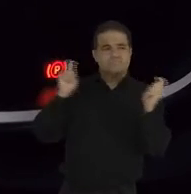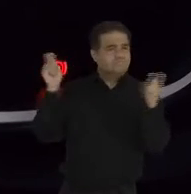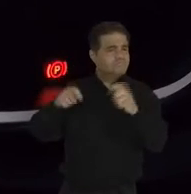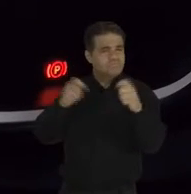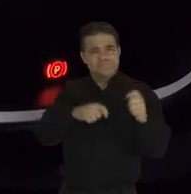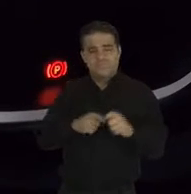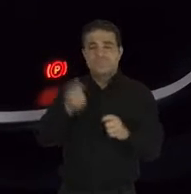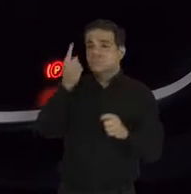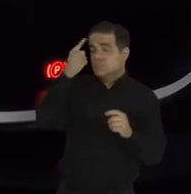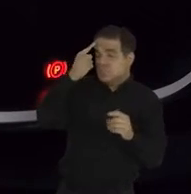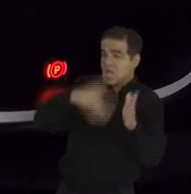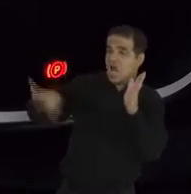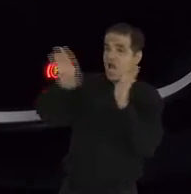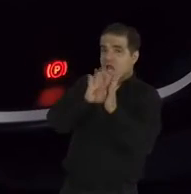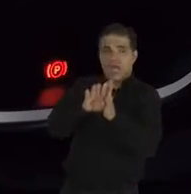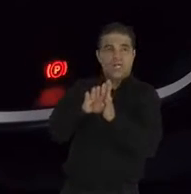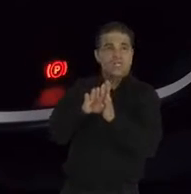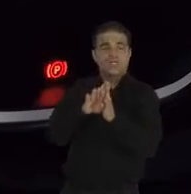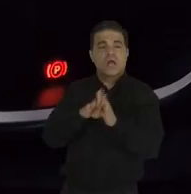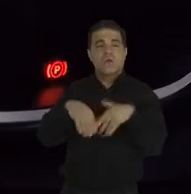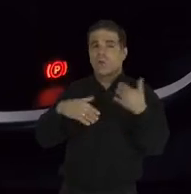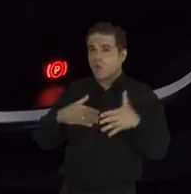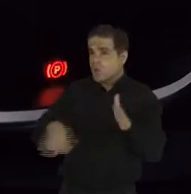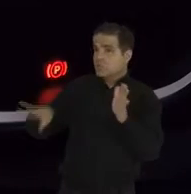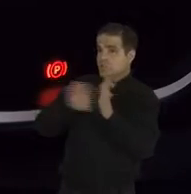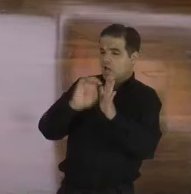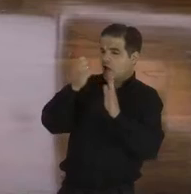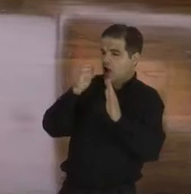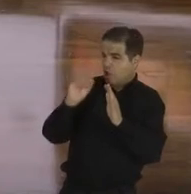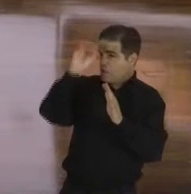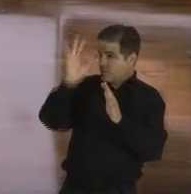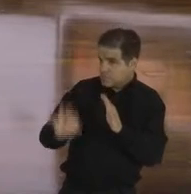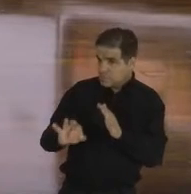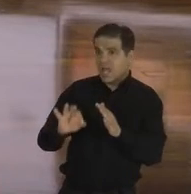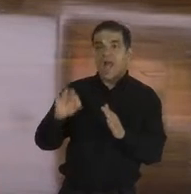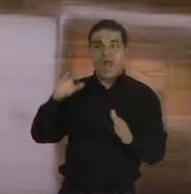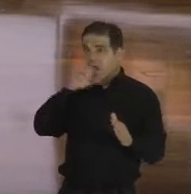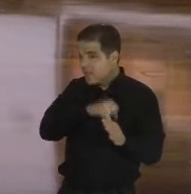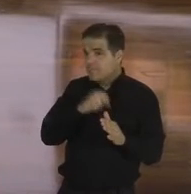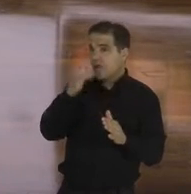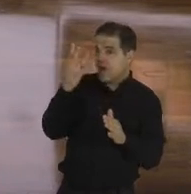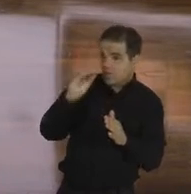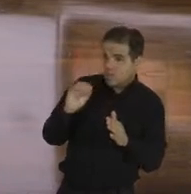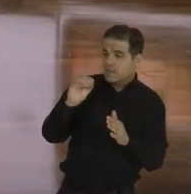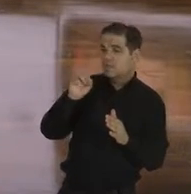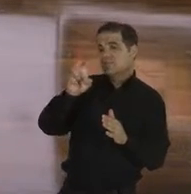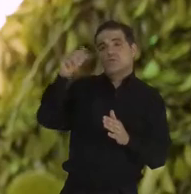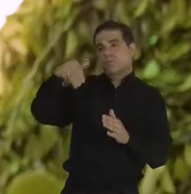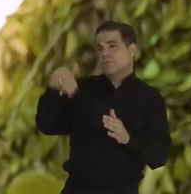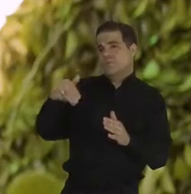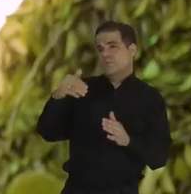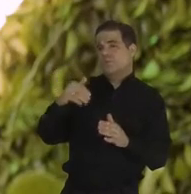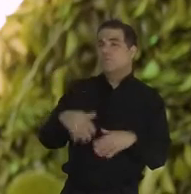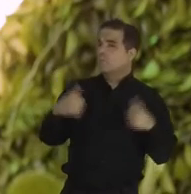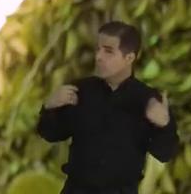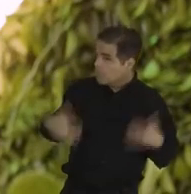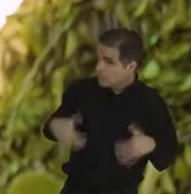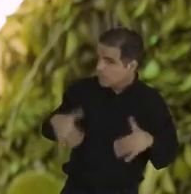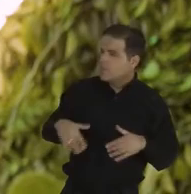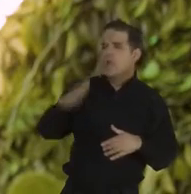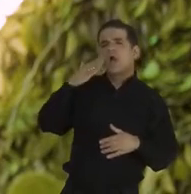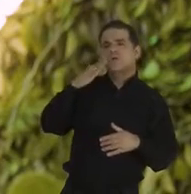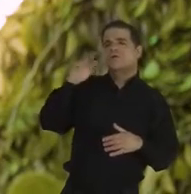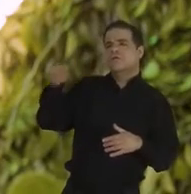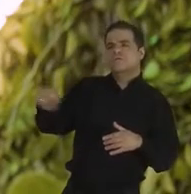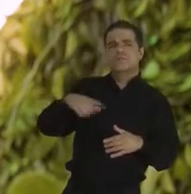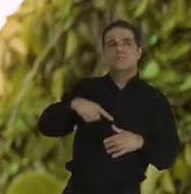condições chegando em uma carga de oitenta por cento em até 45 minutos e Kate eu sei